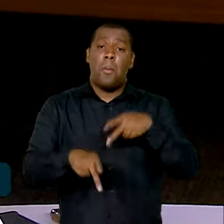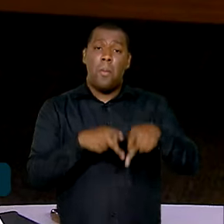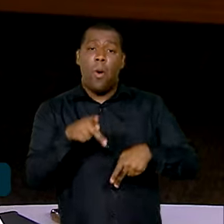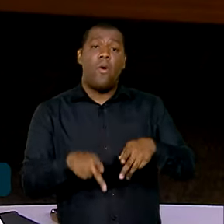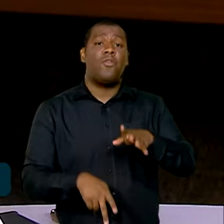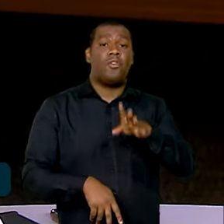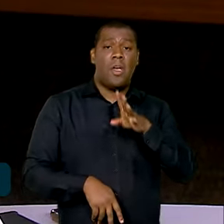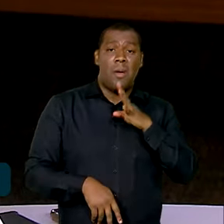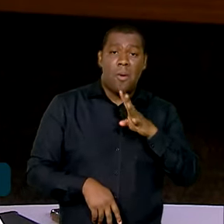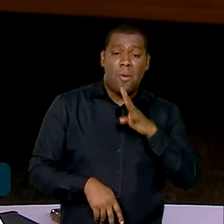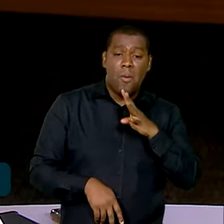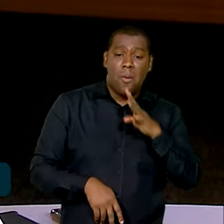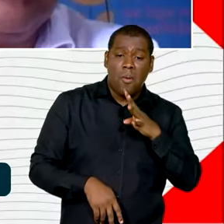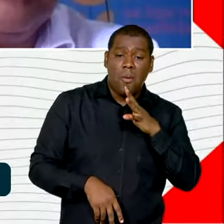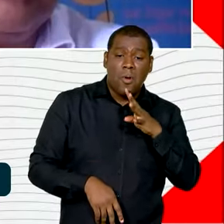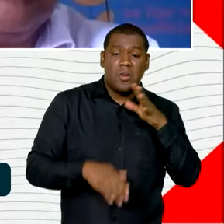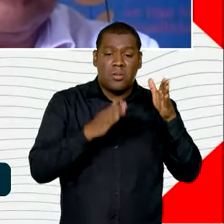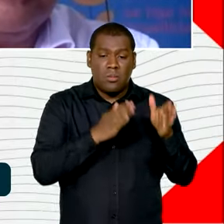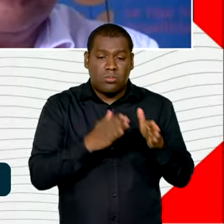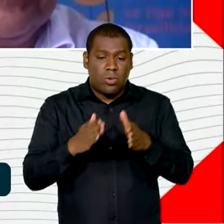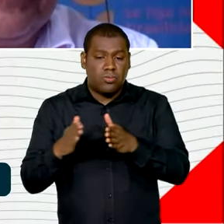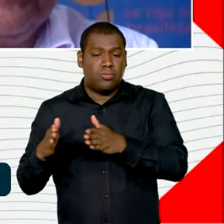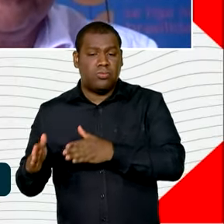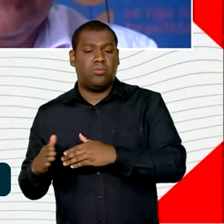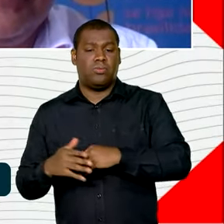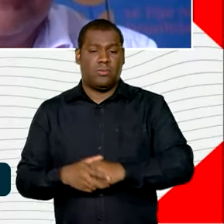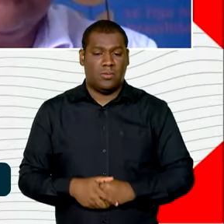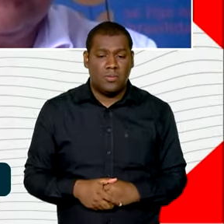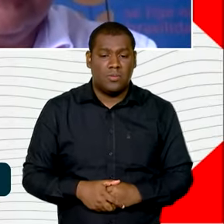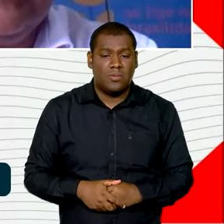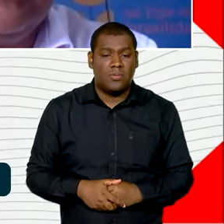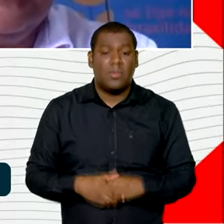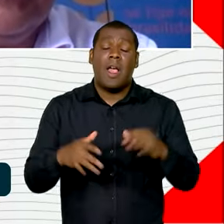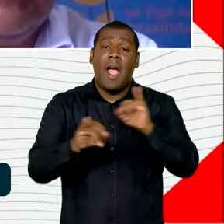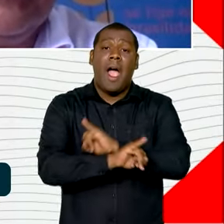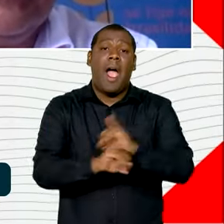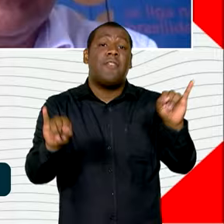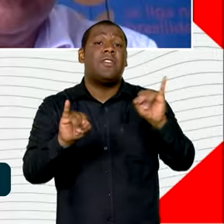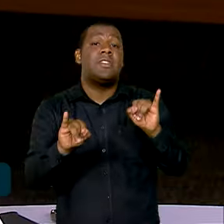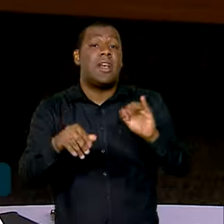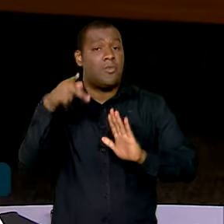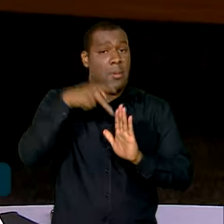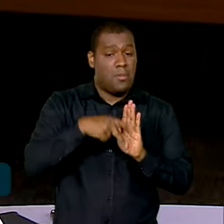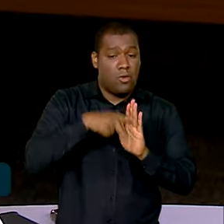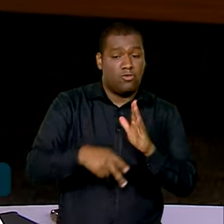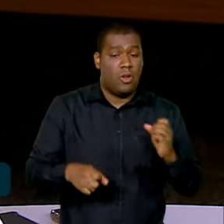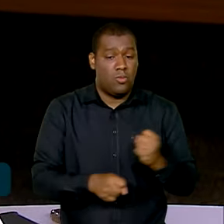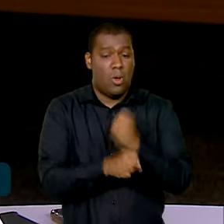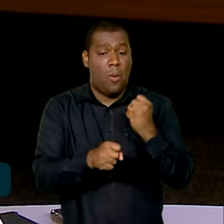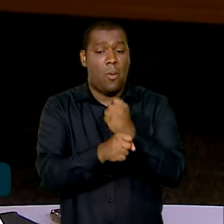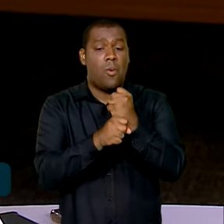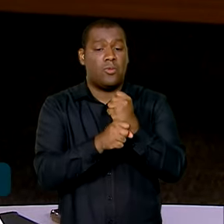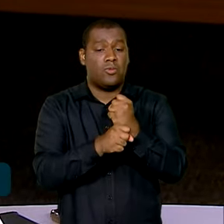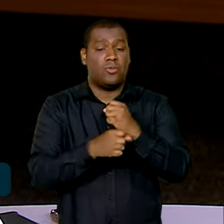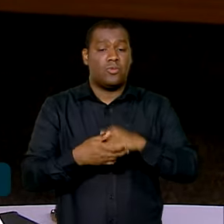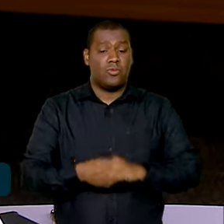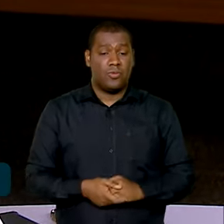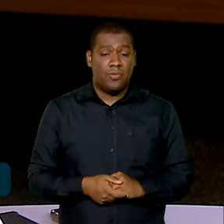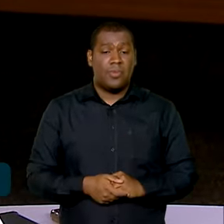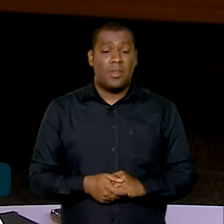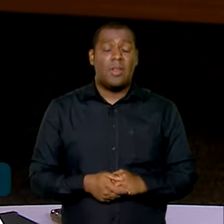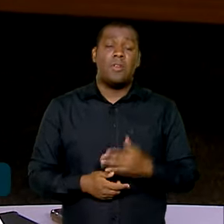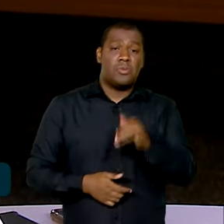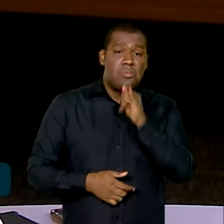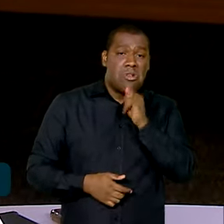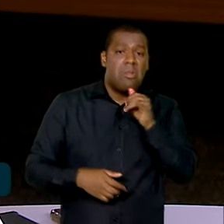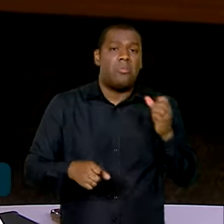saiba como é cada etapa. É de compreender que quando você anuncia um programa desse, vai construir